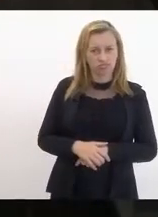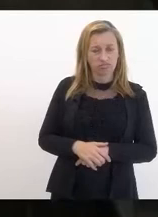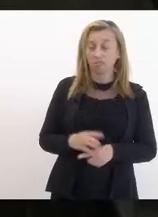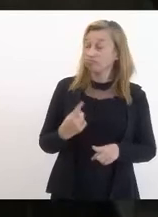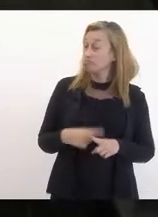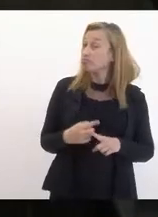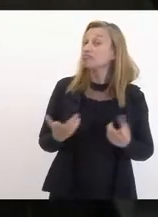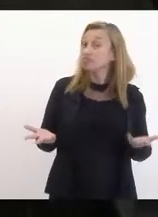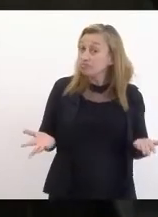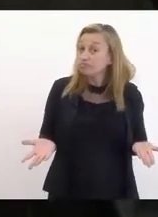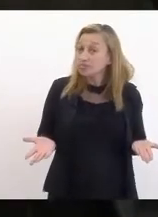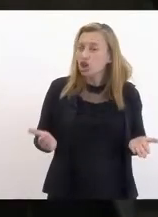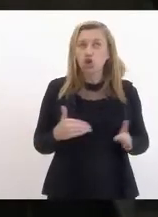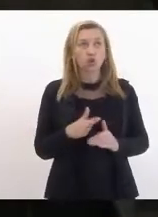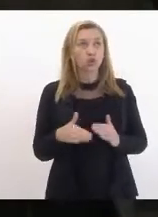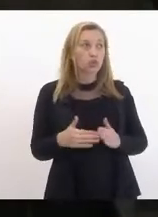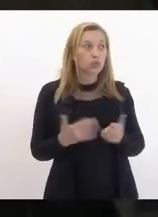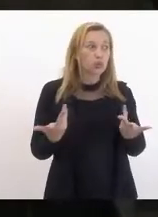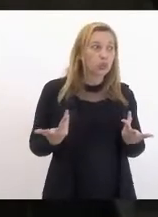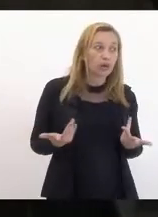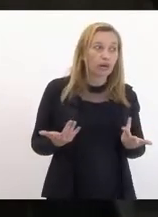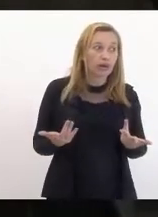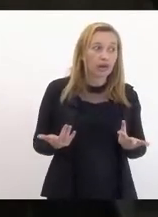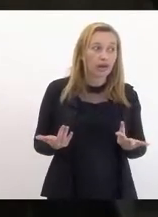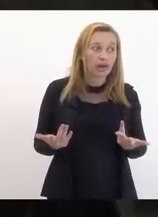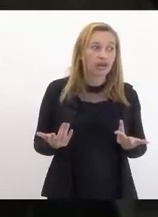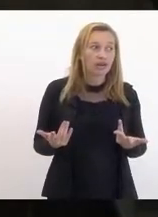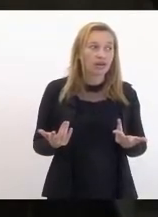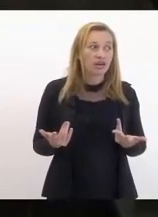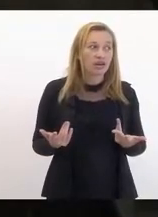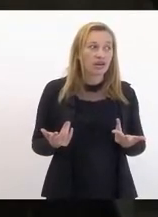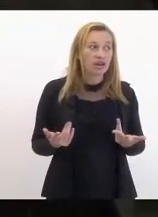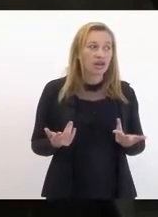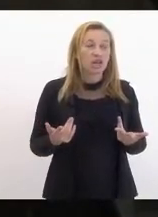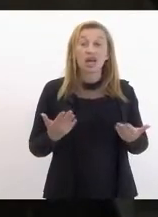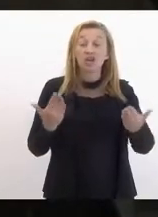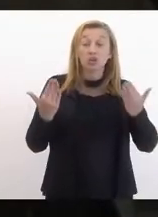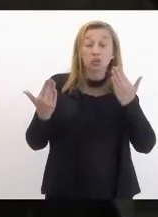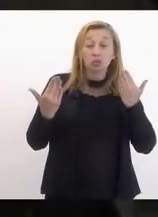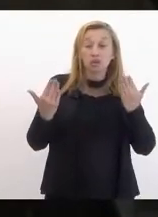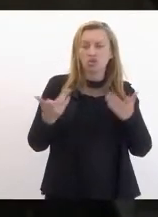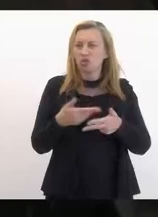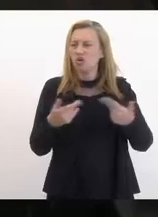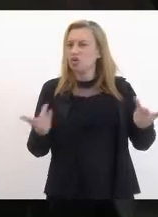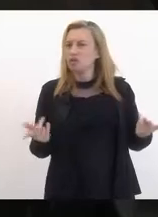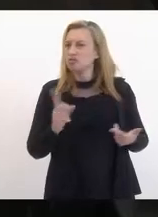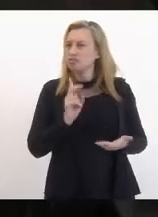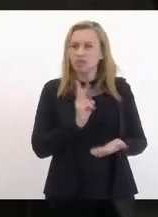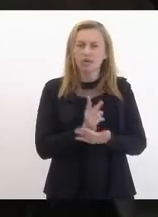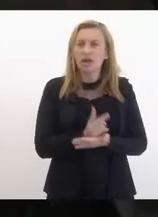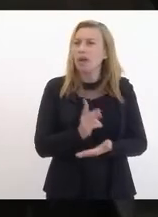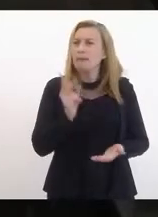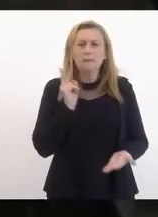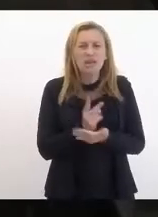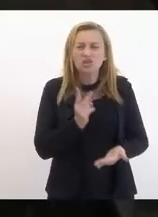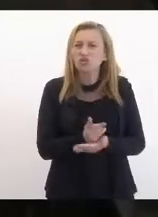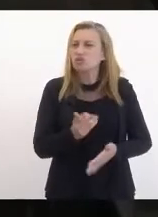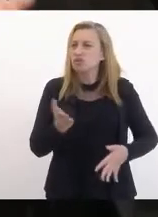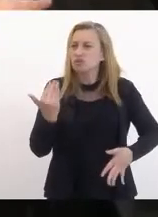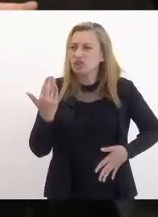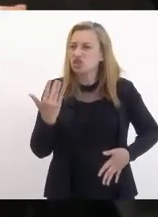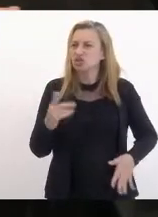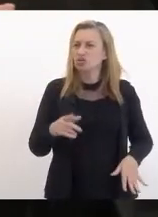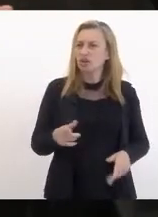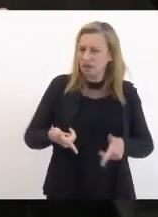aí todo mundo alvejado vira suspeito de alguma coisa. Mesmo assim, ainda que fosse suspeito, é para